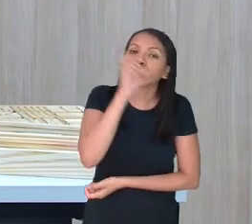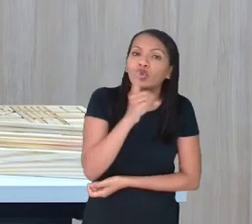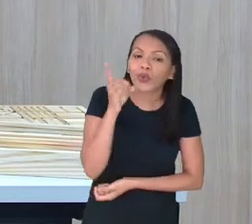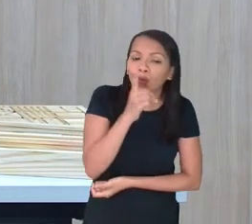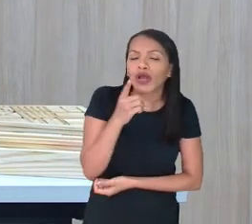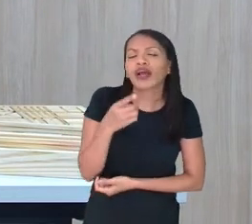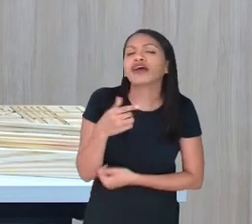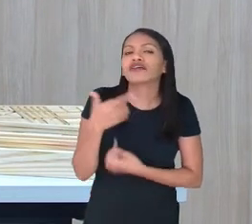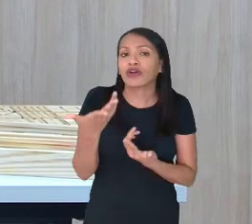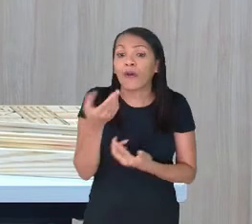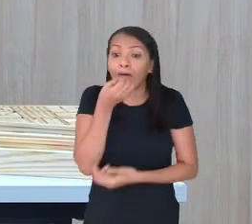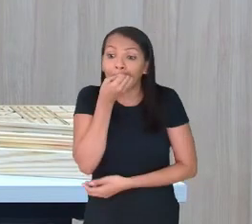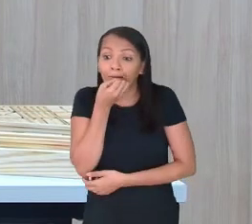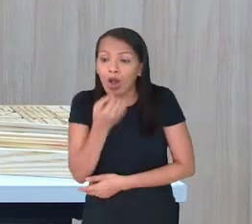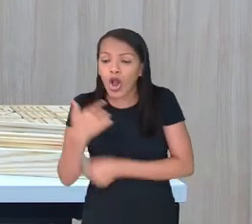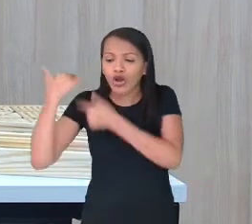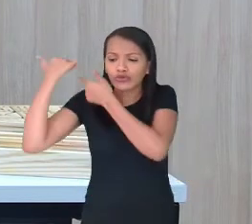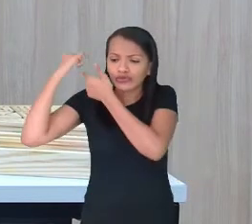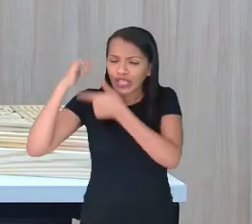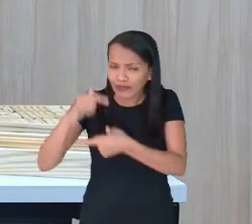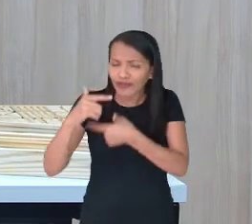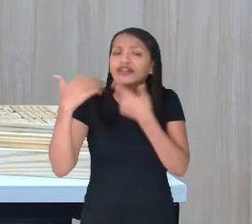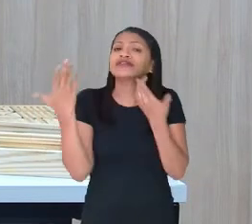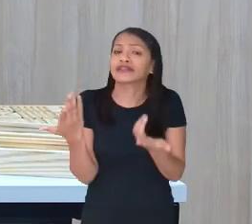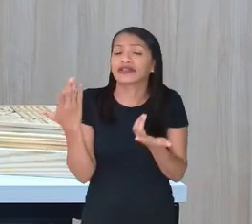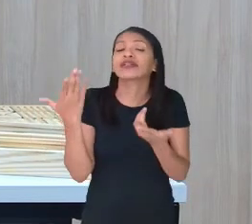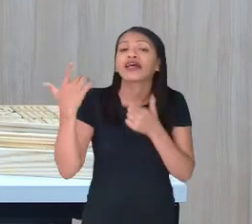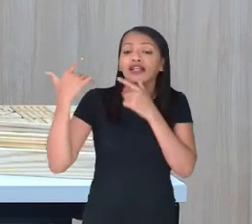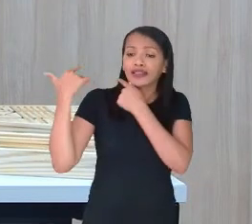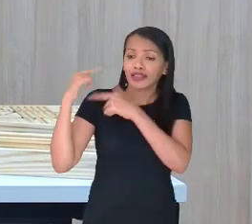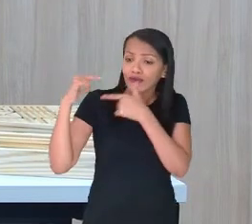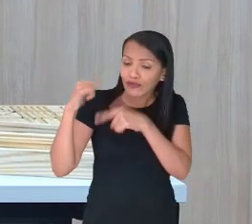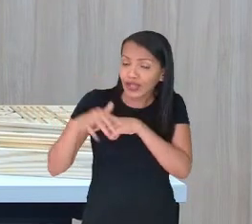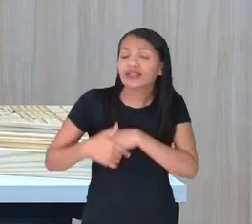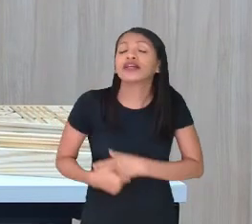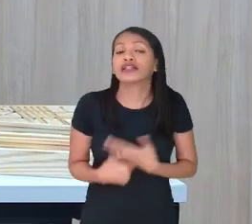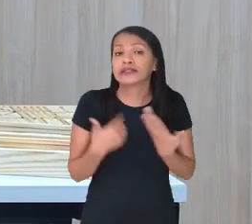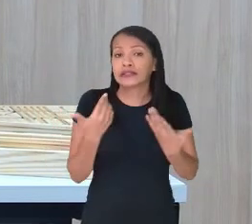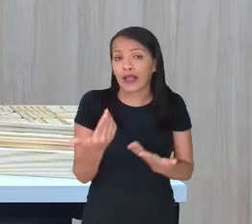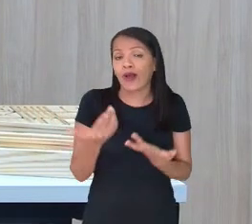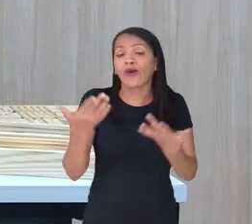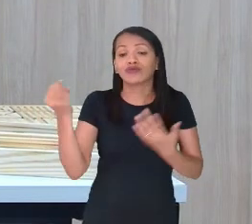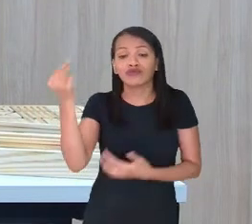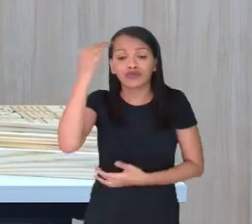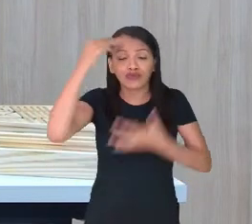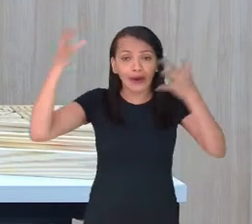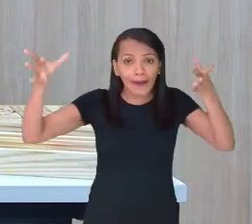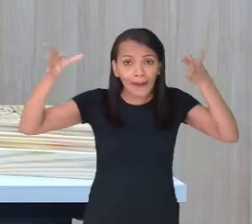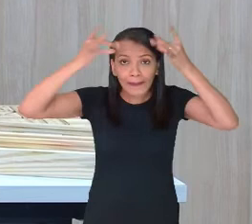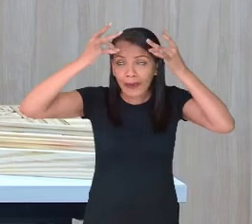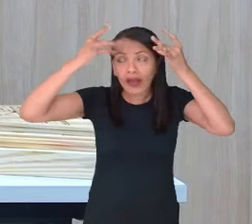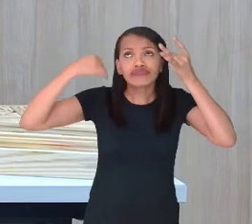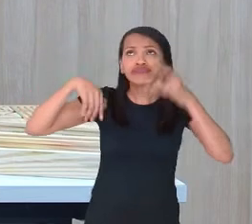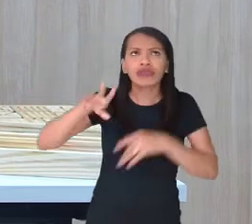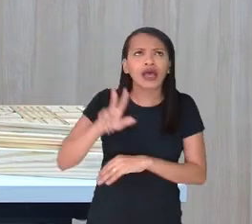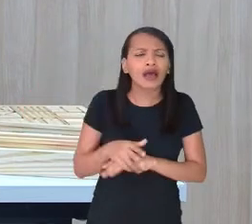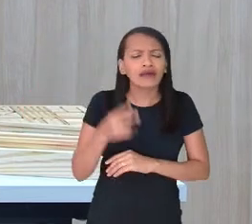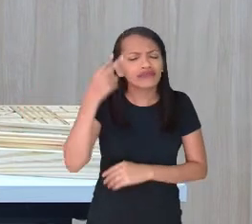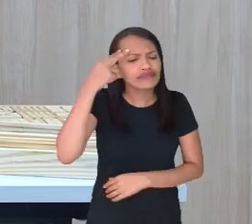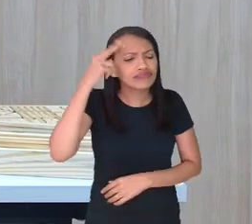Então, essa informação também ficou guardada lá no cérebro a longo prazo e veio à mente dele sem que